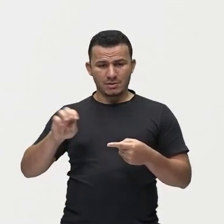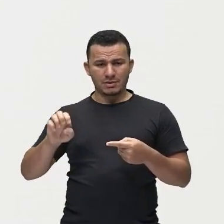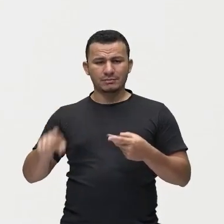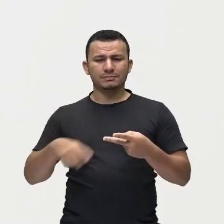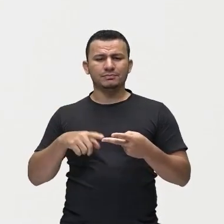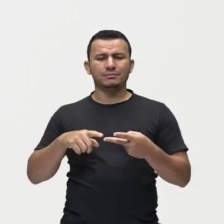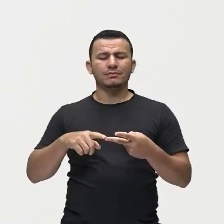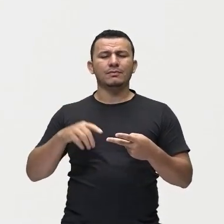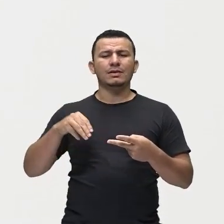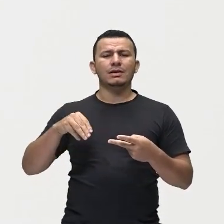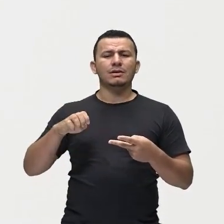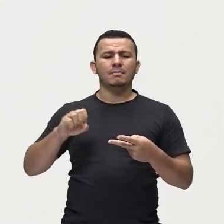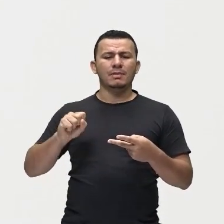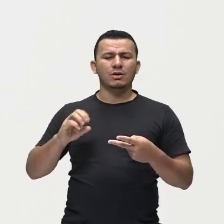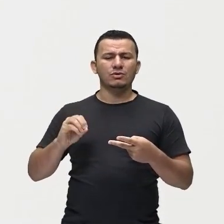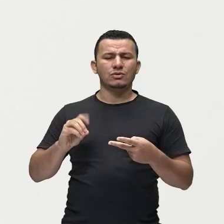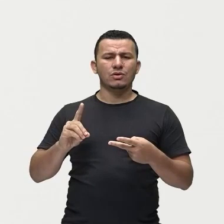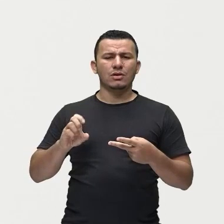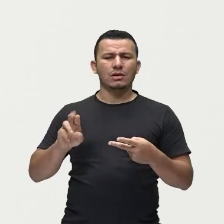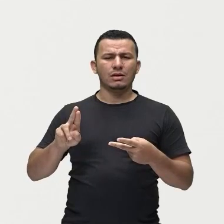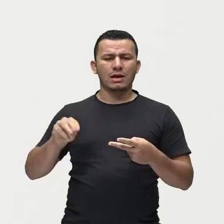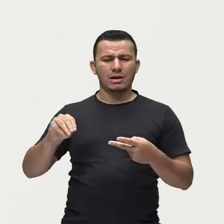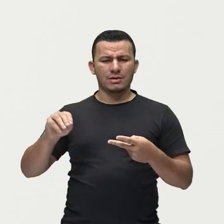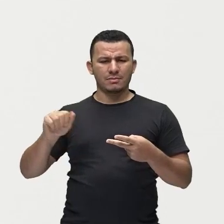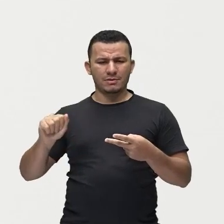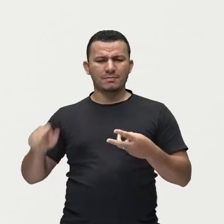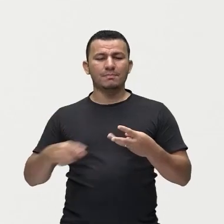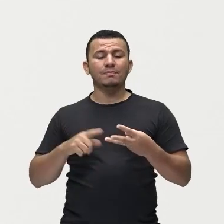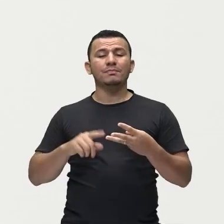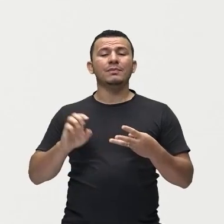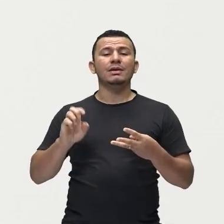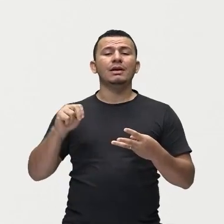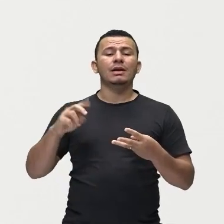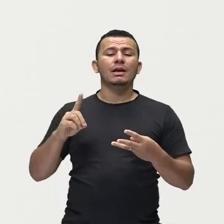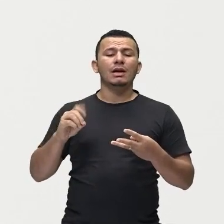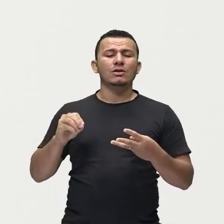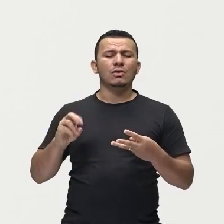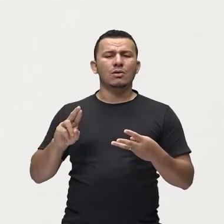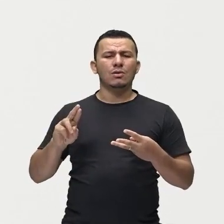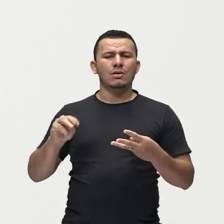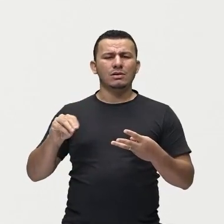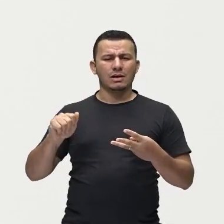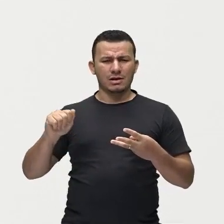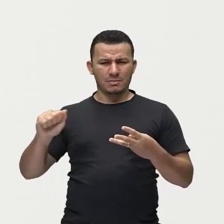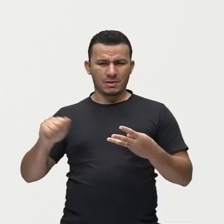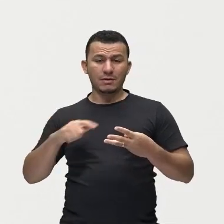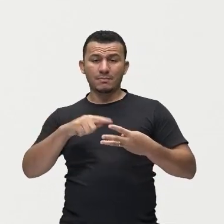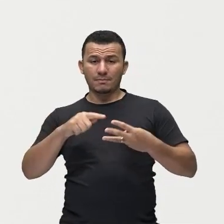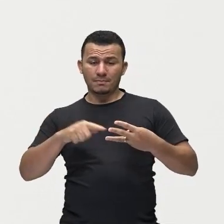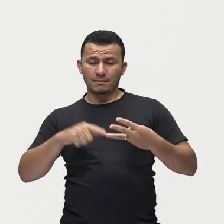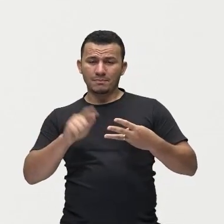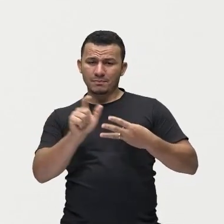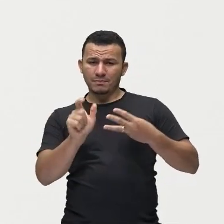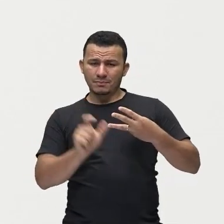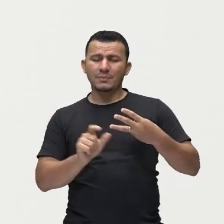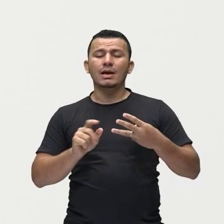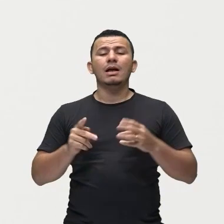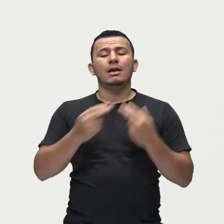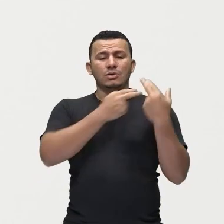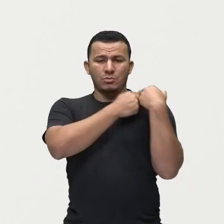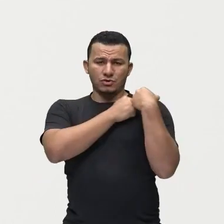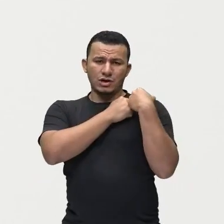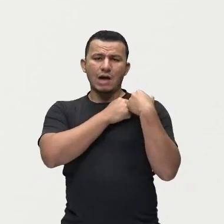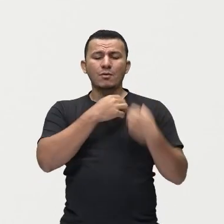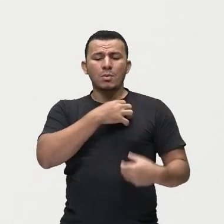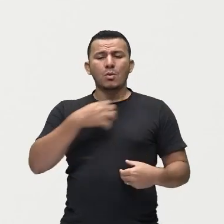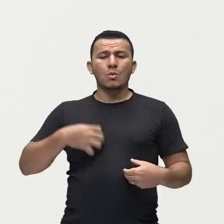a endoderme, tá? Eles são responsáveis por originar órgãos e tecidos do embrião. Ao